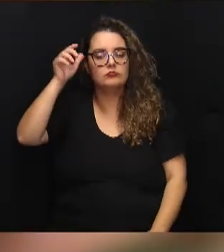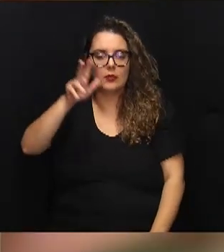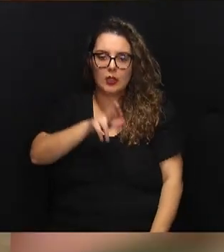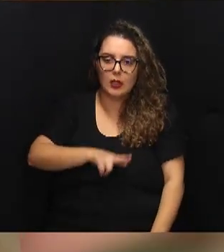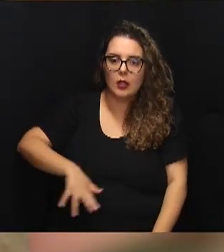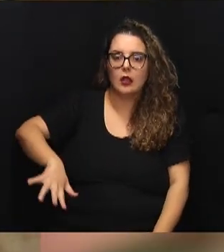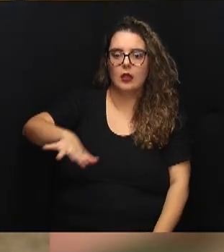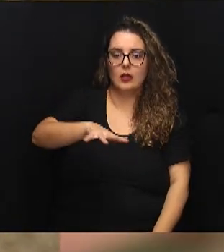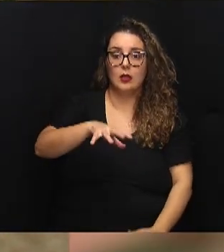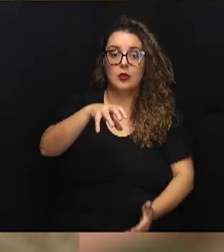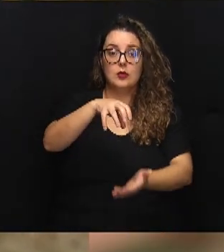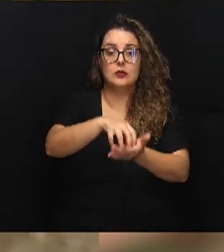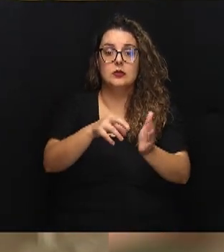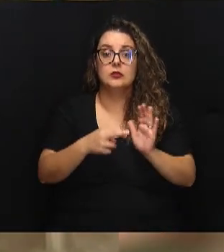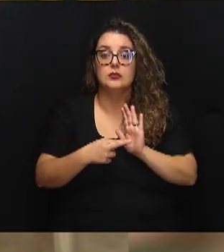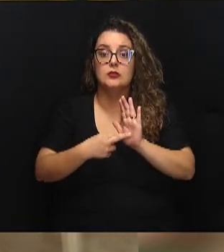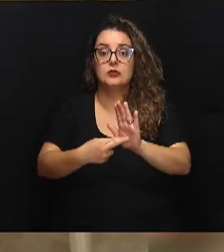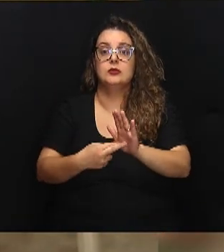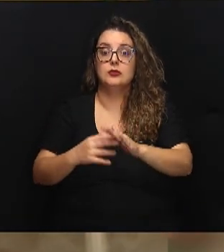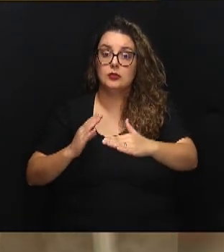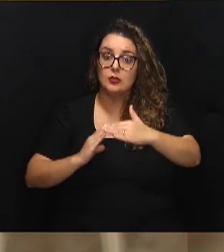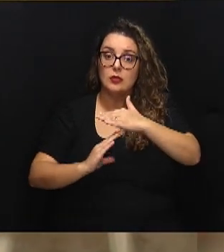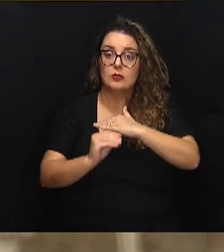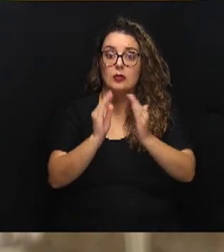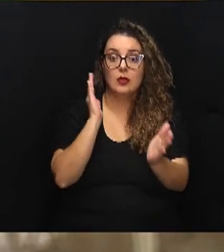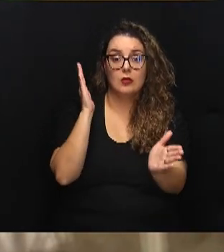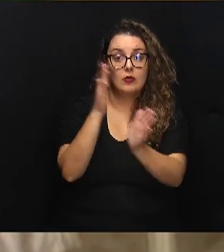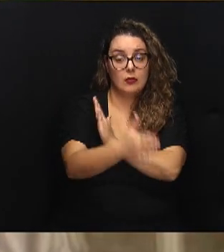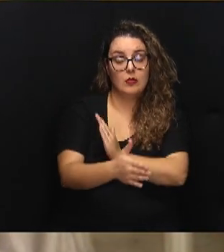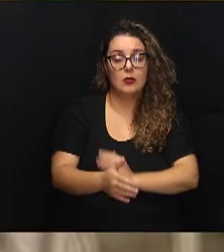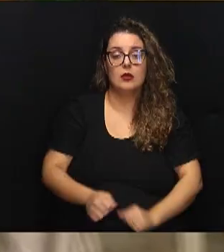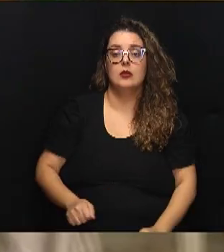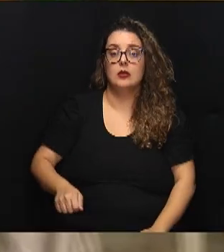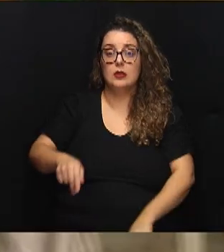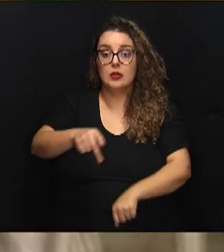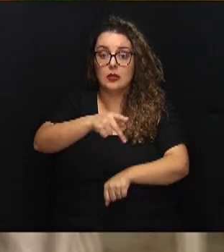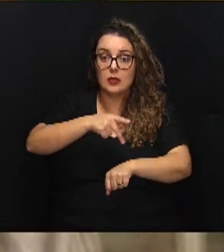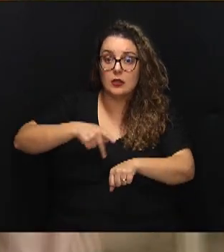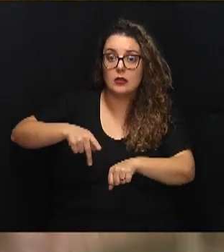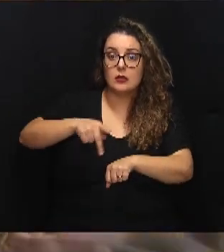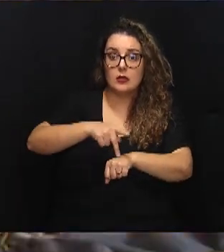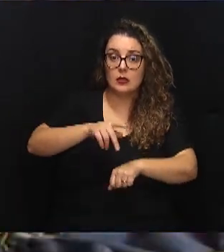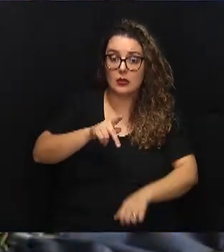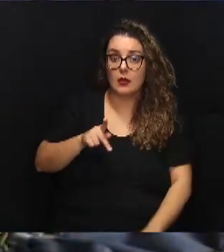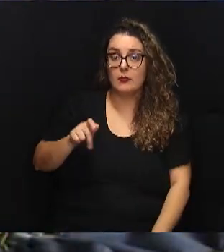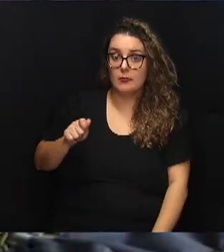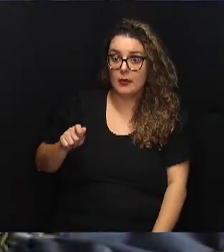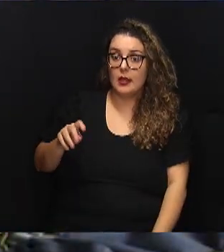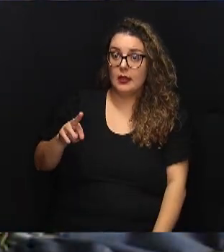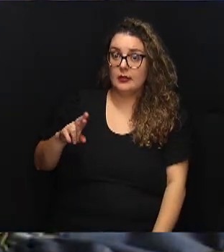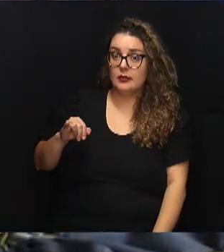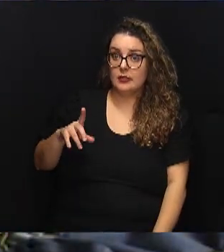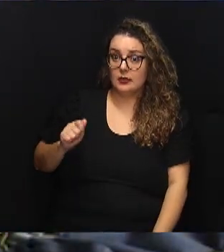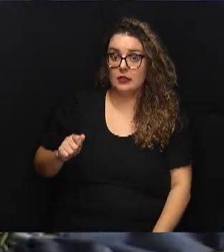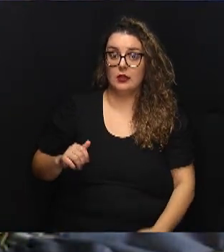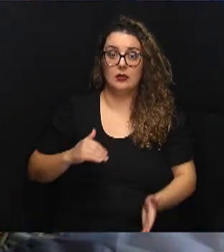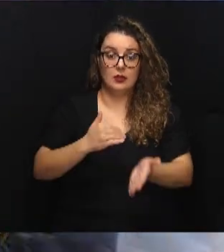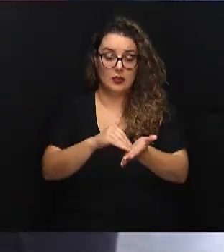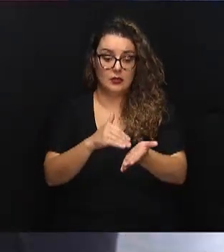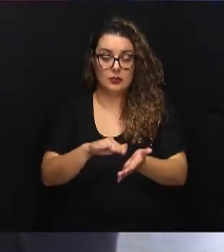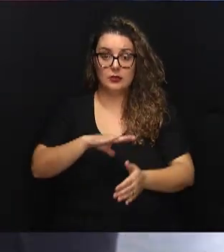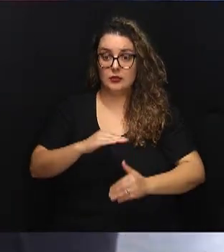região. O Centro de Referência do Imigrante, Refugiado e Apátrida, vinculada à Secretaria Municipal